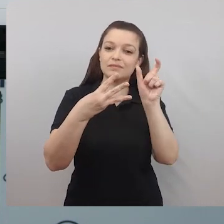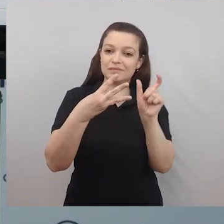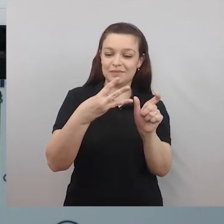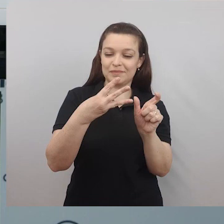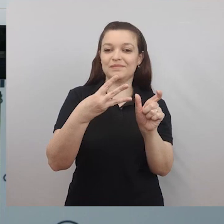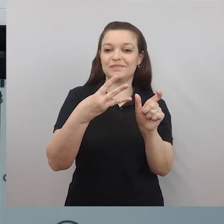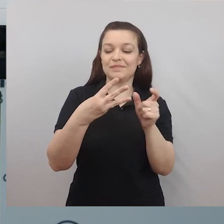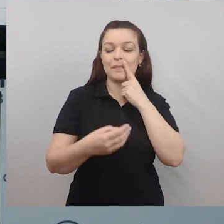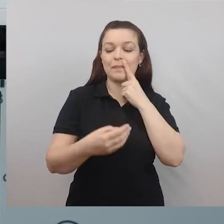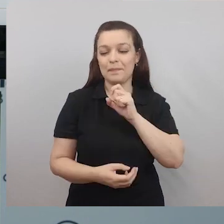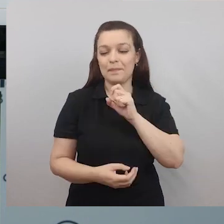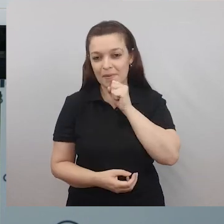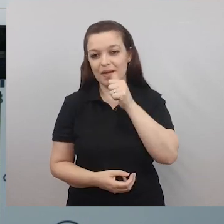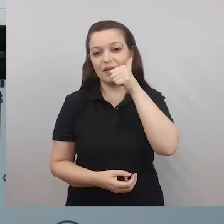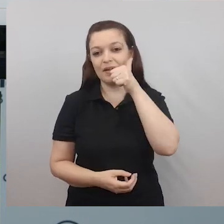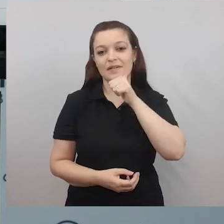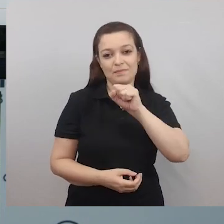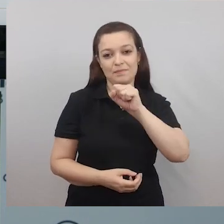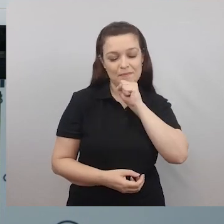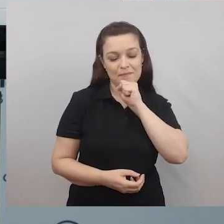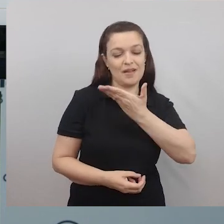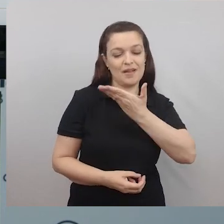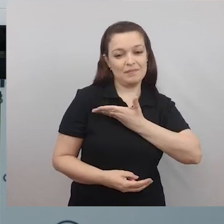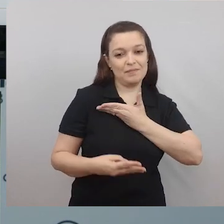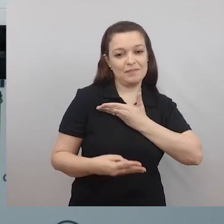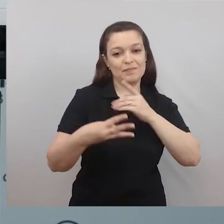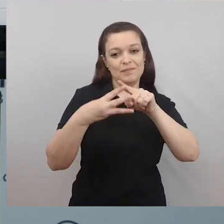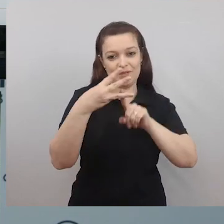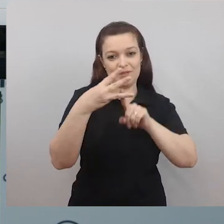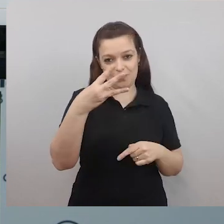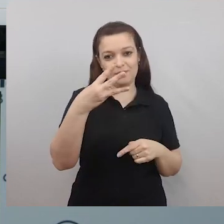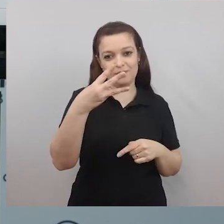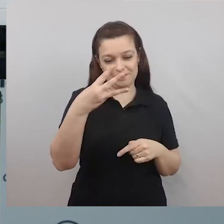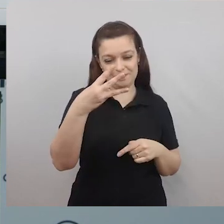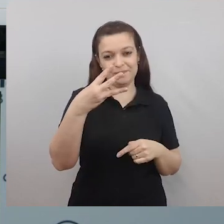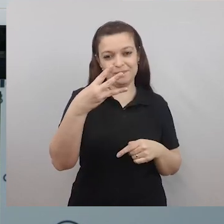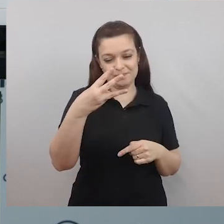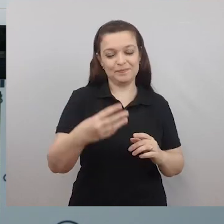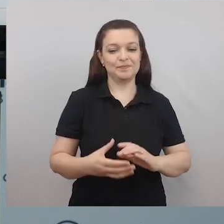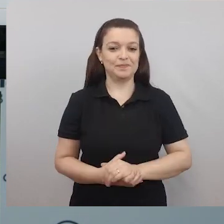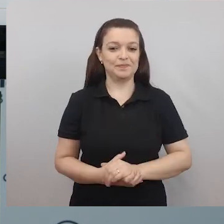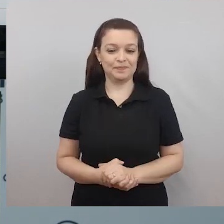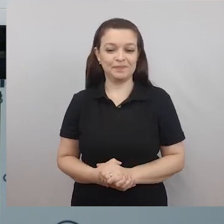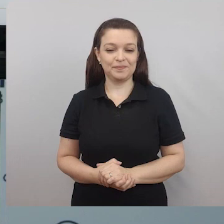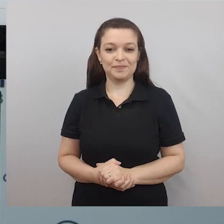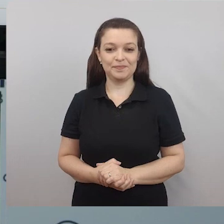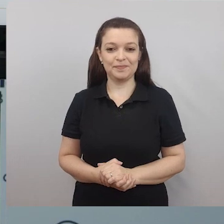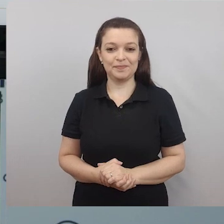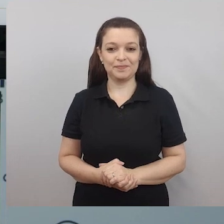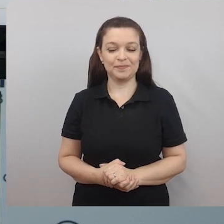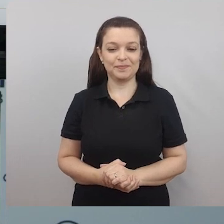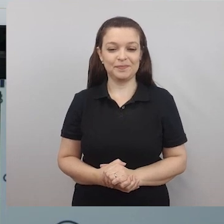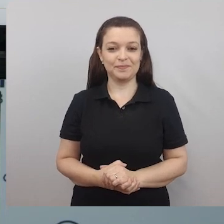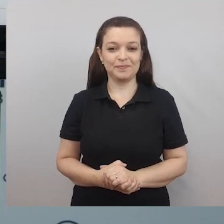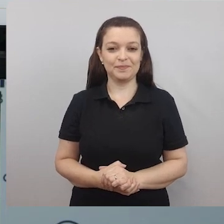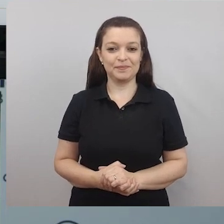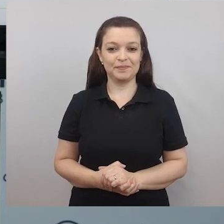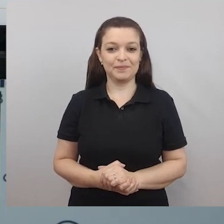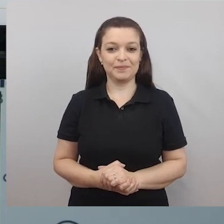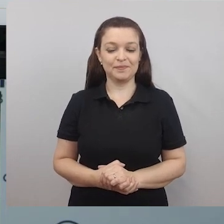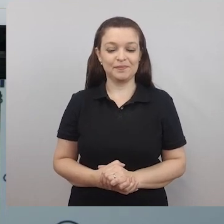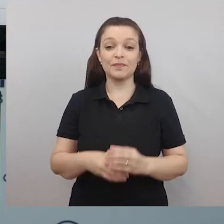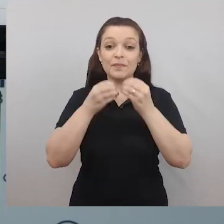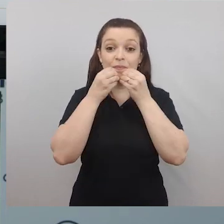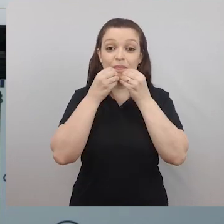palavra pai, na palavra mãe e na palavra amigos. Muito bem. Tem